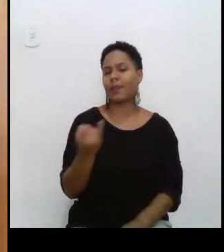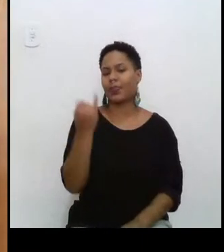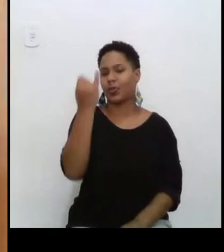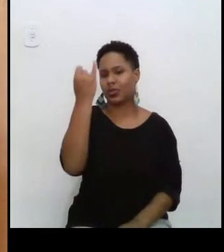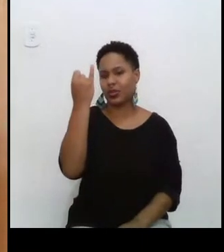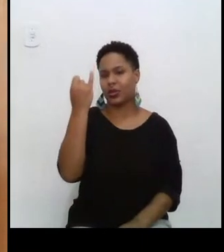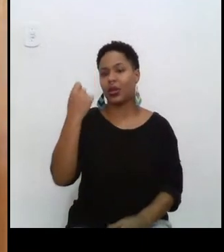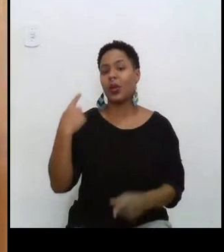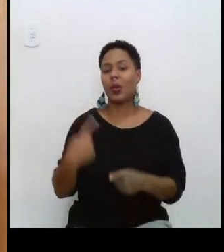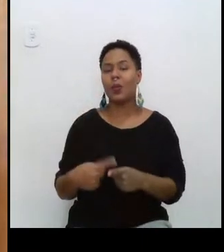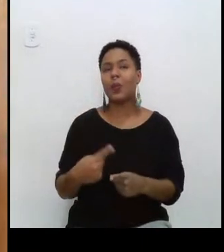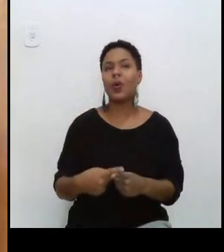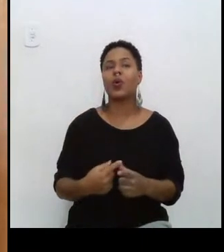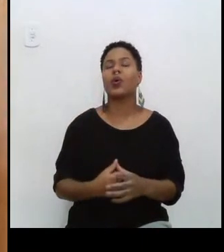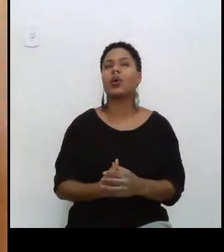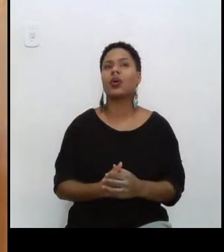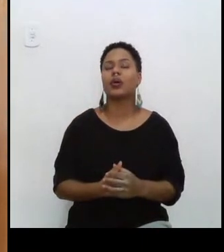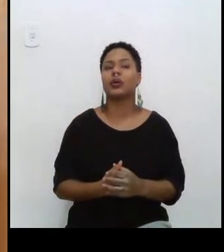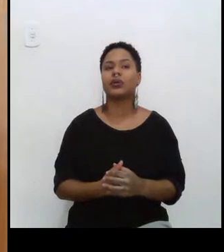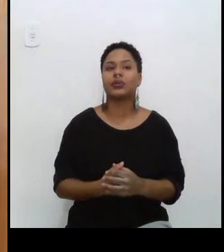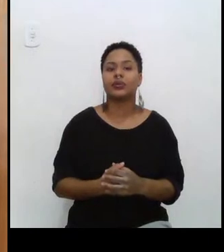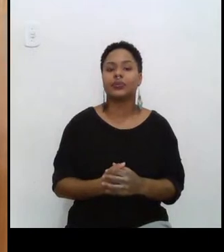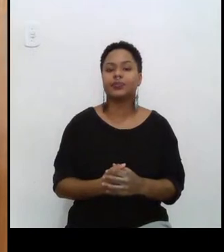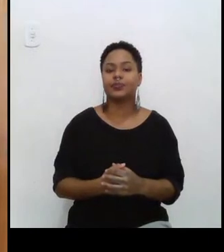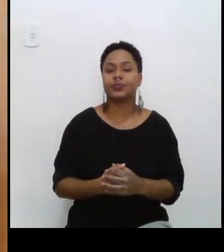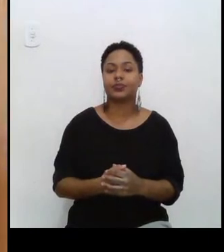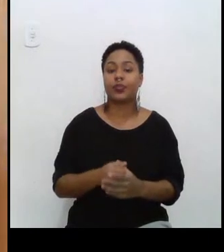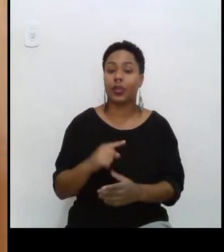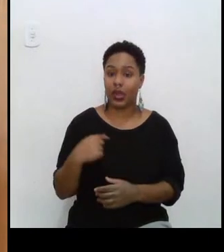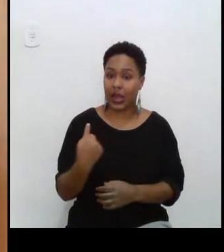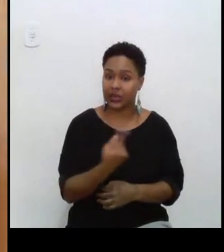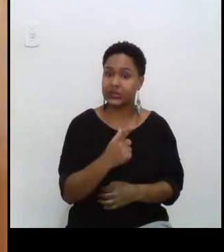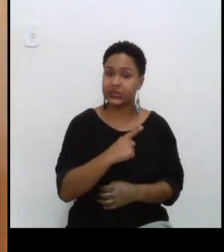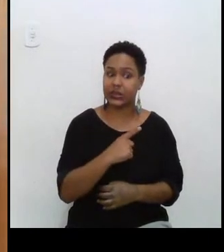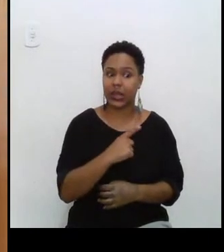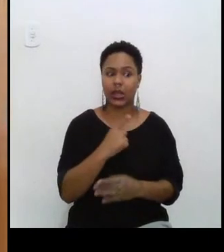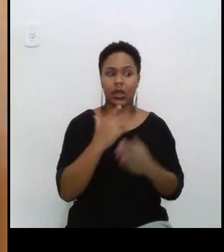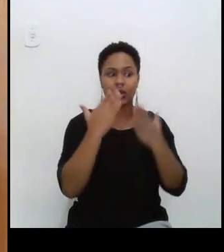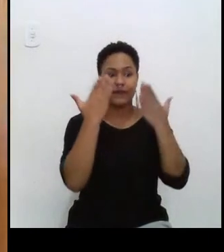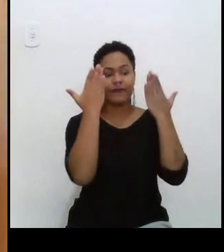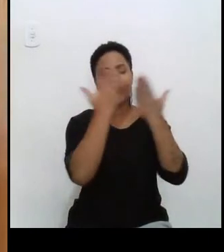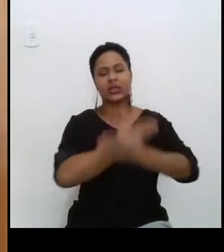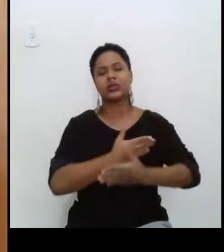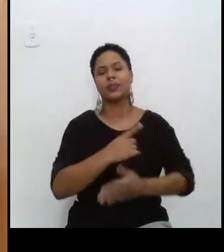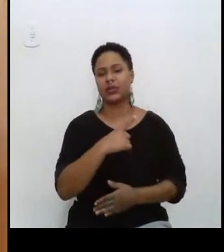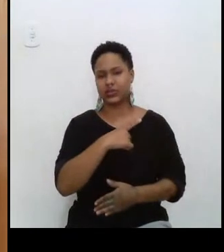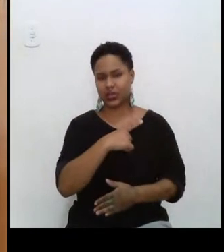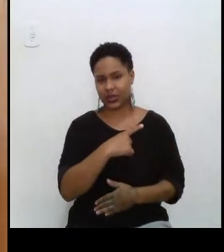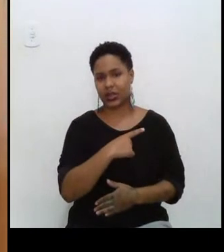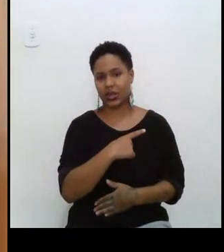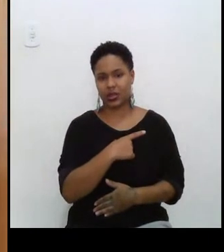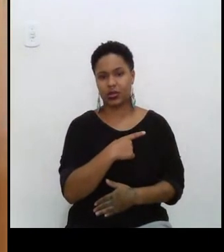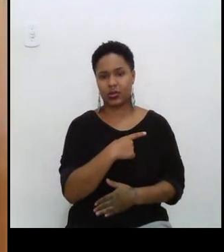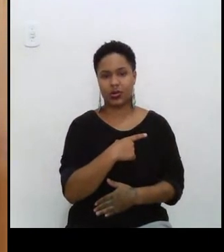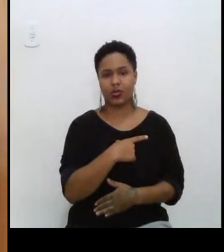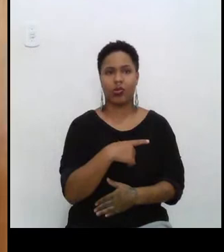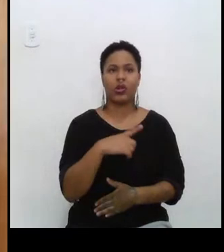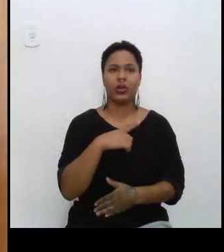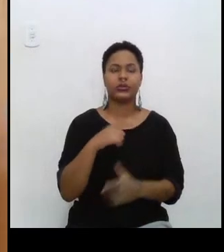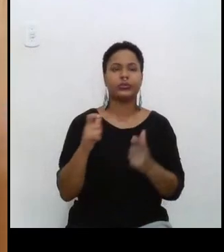absolutamente como depilar sol não deixar o recado é